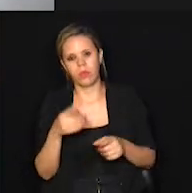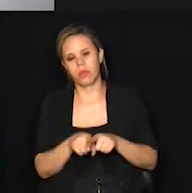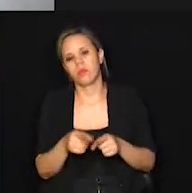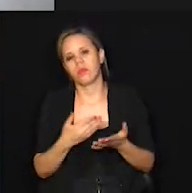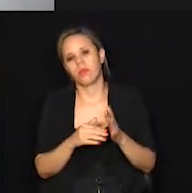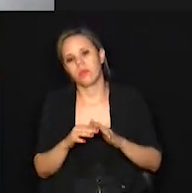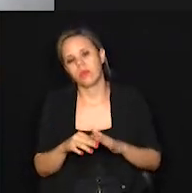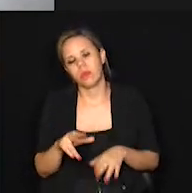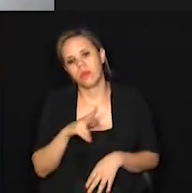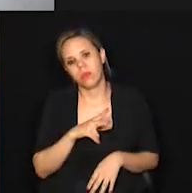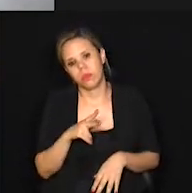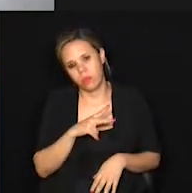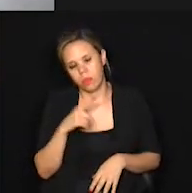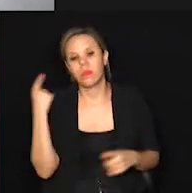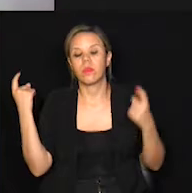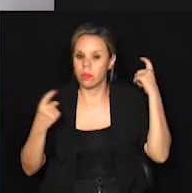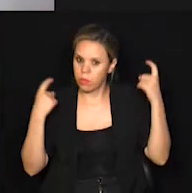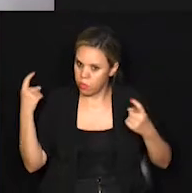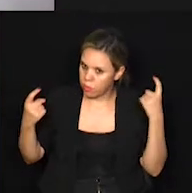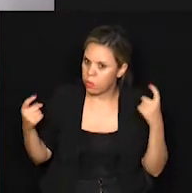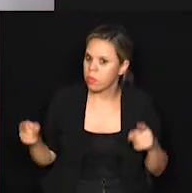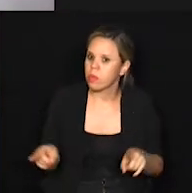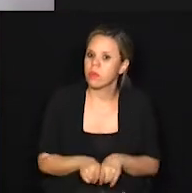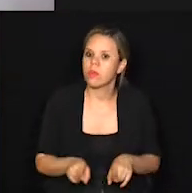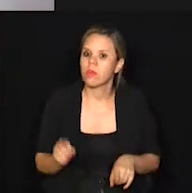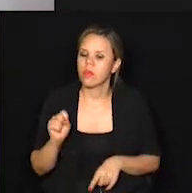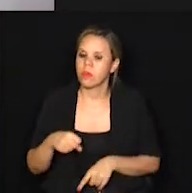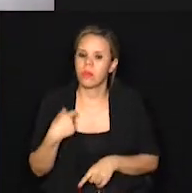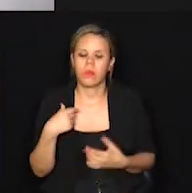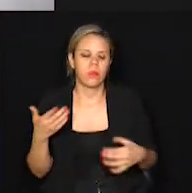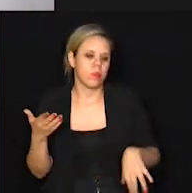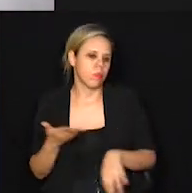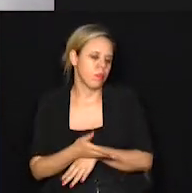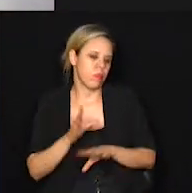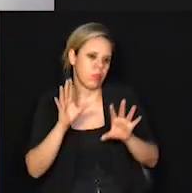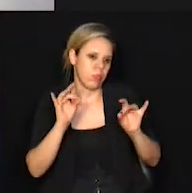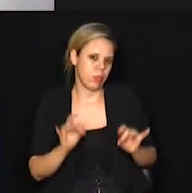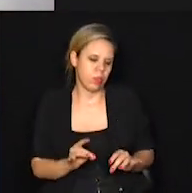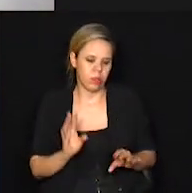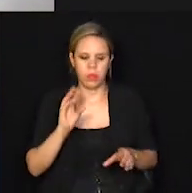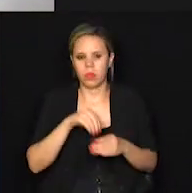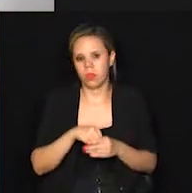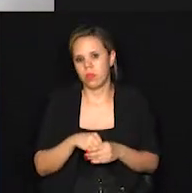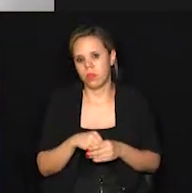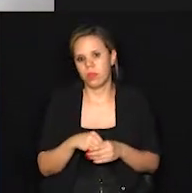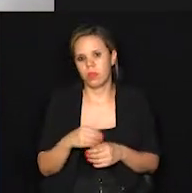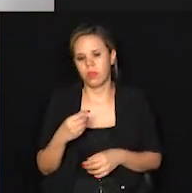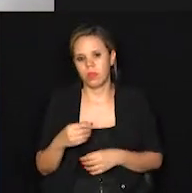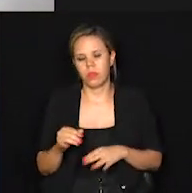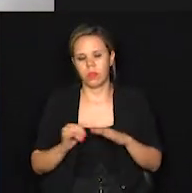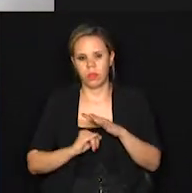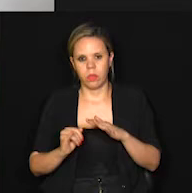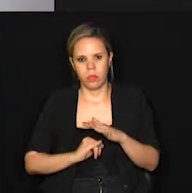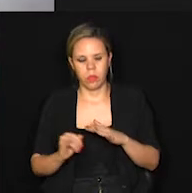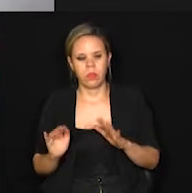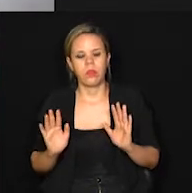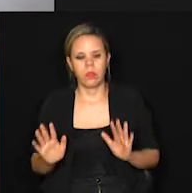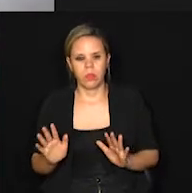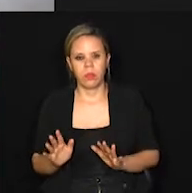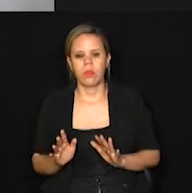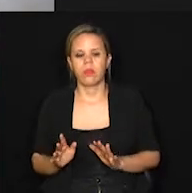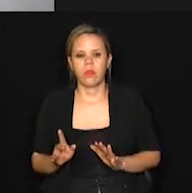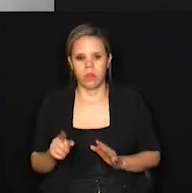escola privada, há uma preocupação também, eu não quero entrar em detalhes dentro das outras entidades, mas assim,